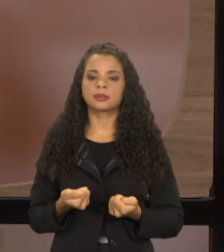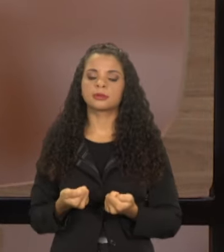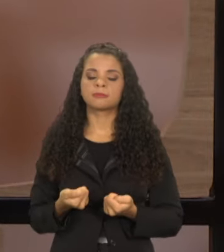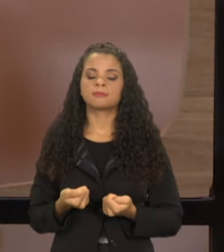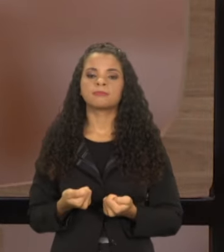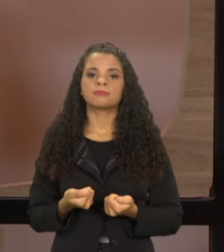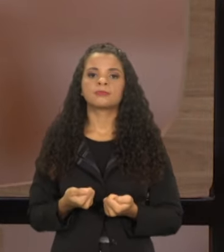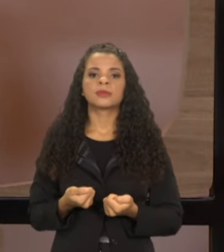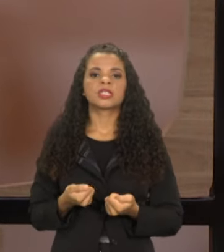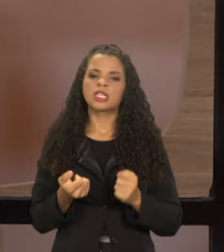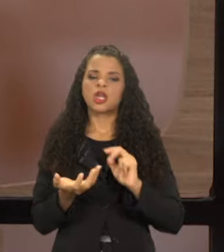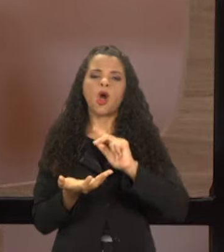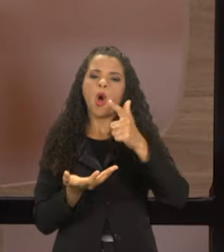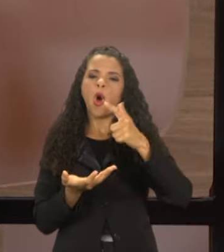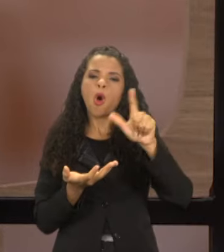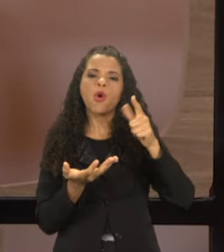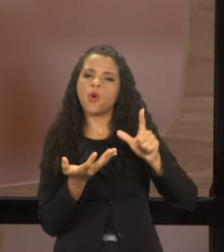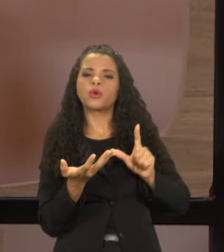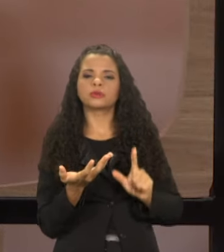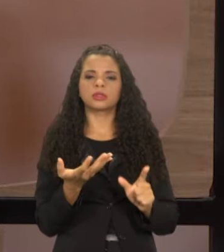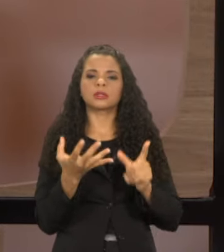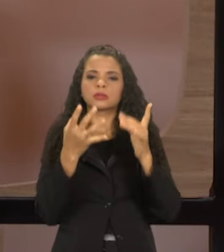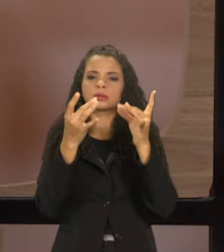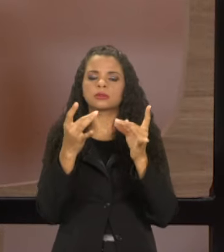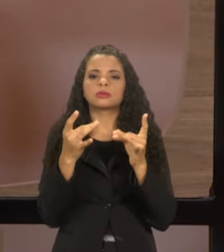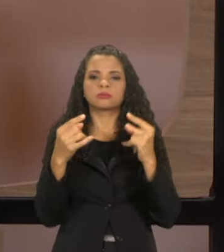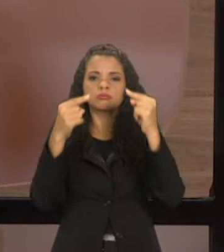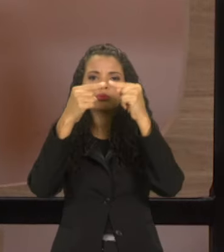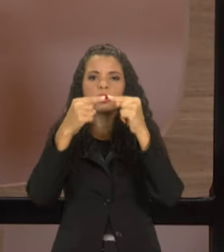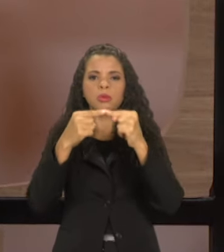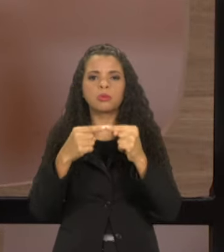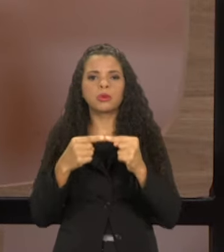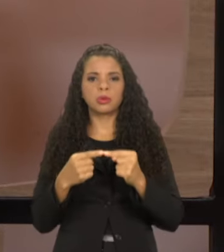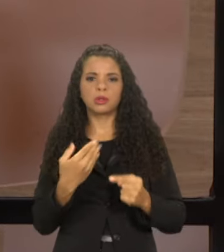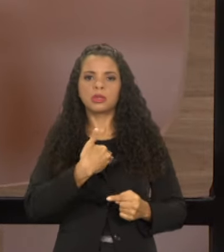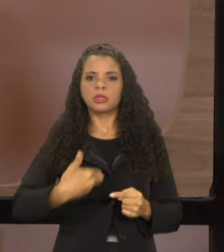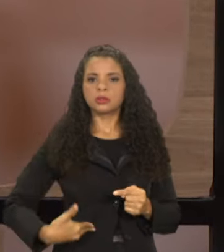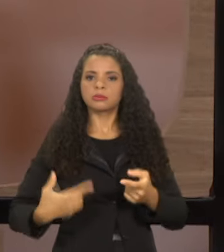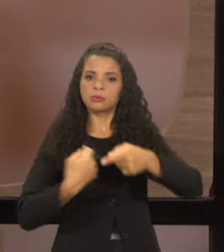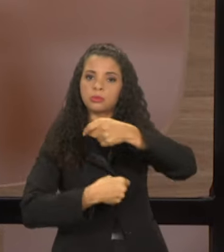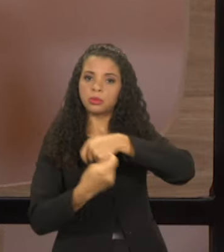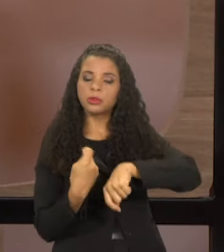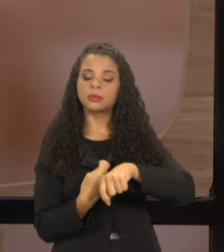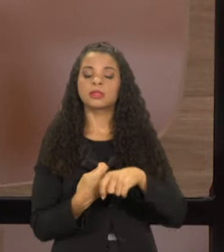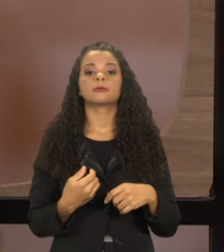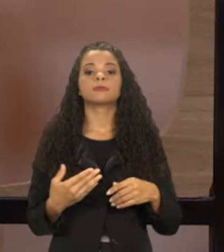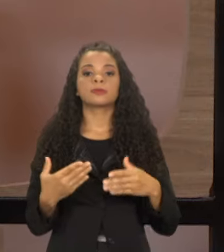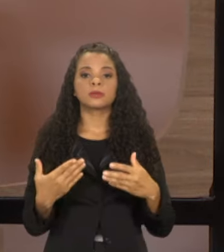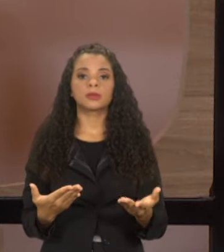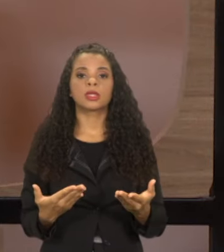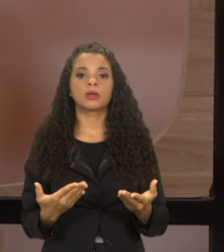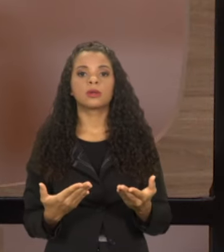E de outros princípios também que são correlatos à administração pública. Então, de toda forma, o que se alega aqui é